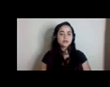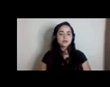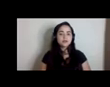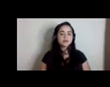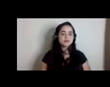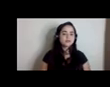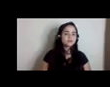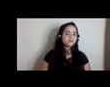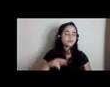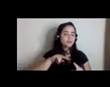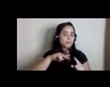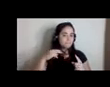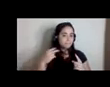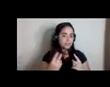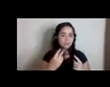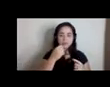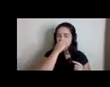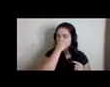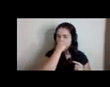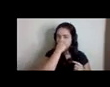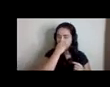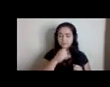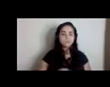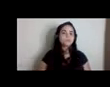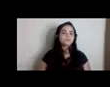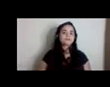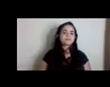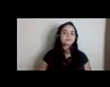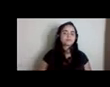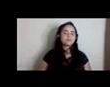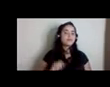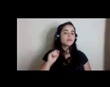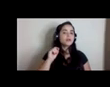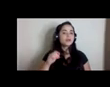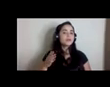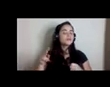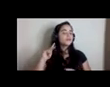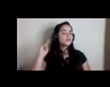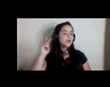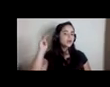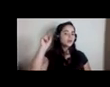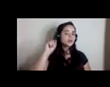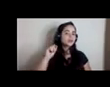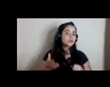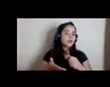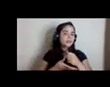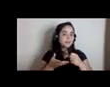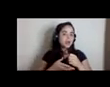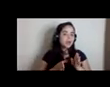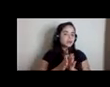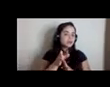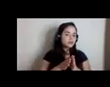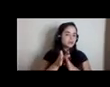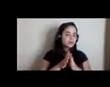esse feeling, essa percepção de que valores, que princípios que orientam as